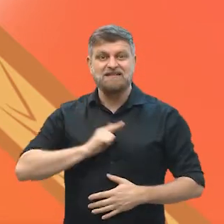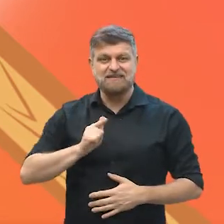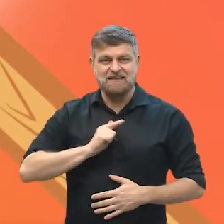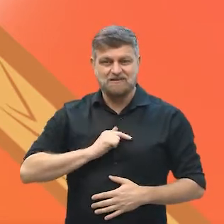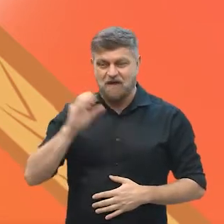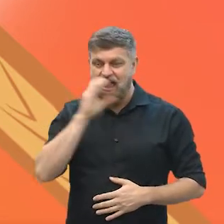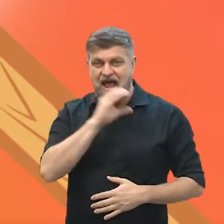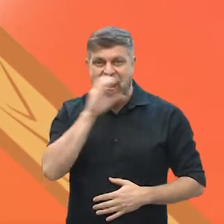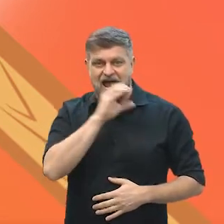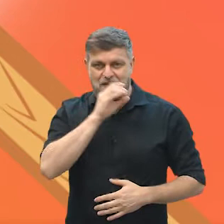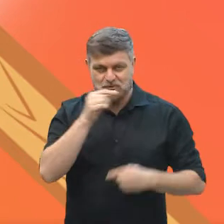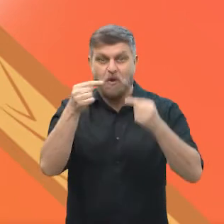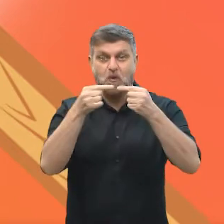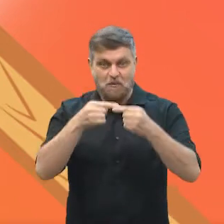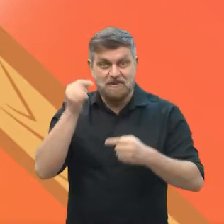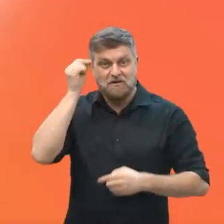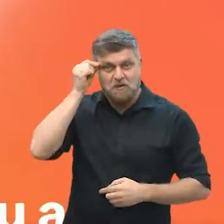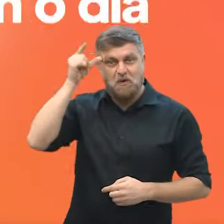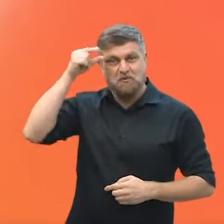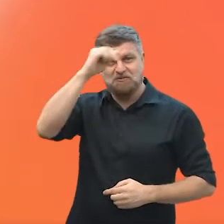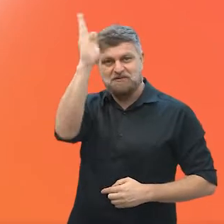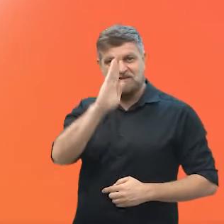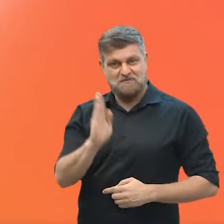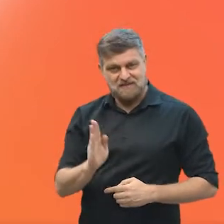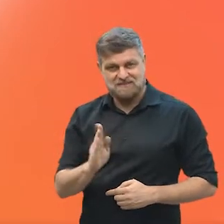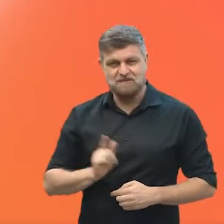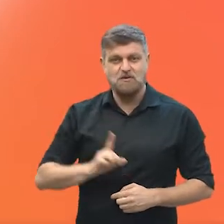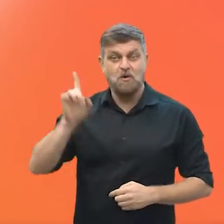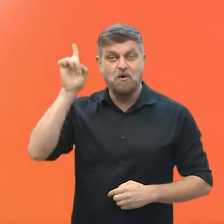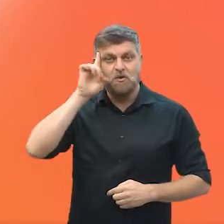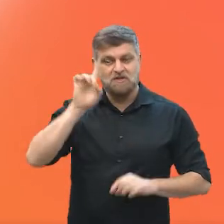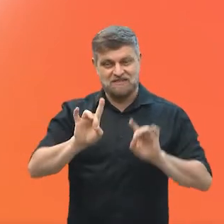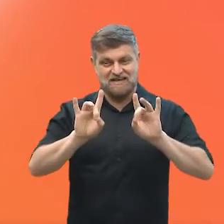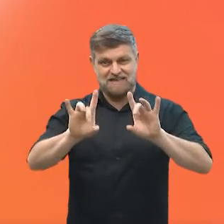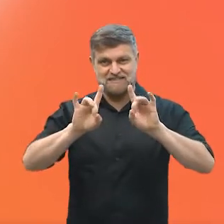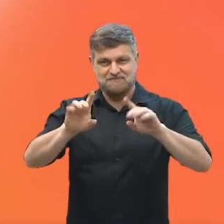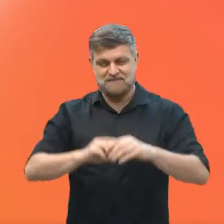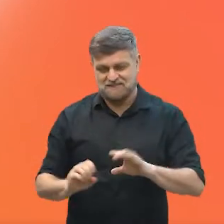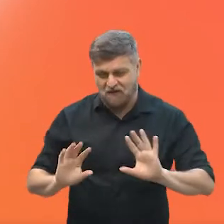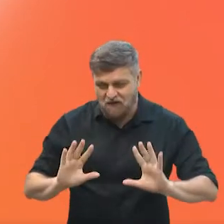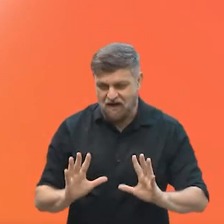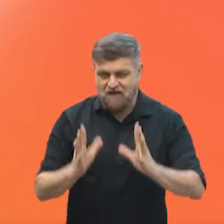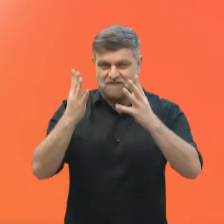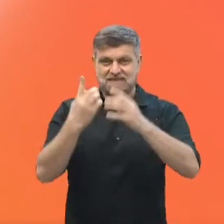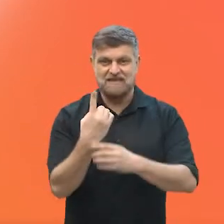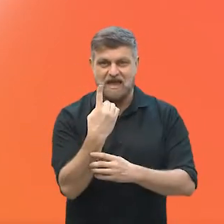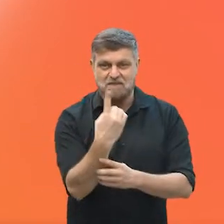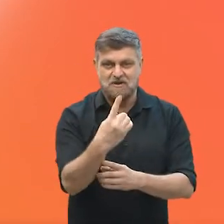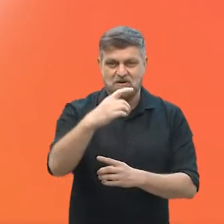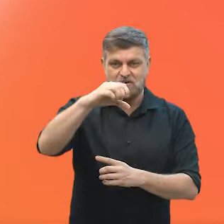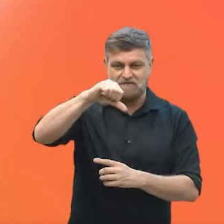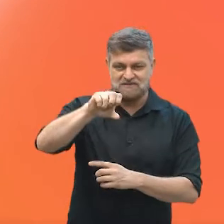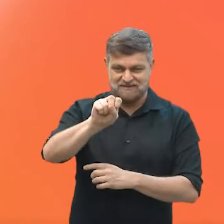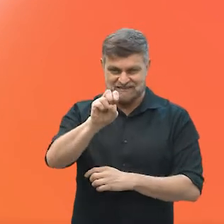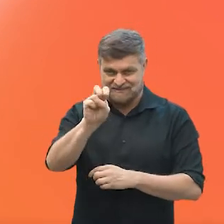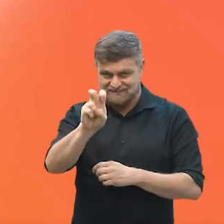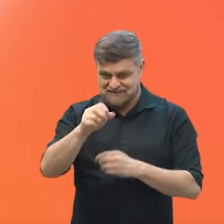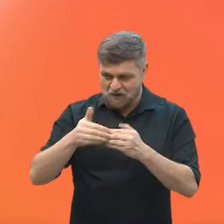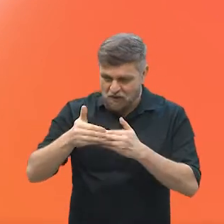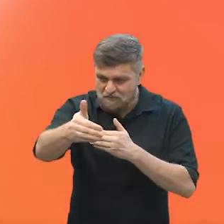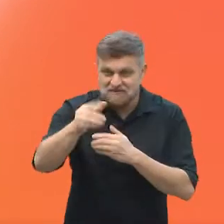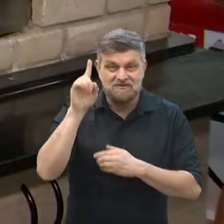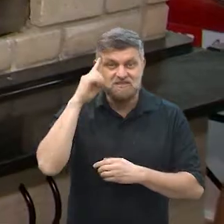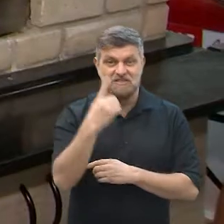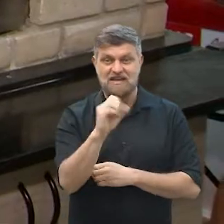logo um elemento cultural brasileiro. O Dia da Pizza começou a ser comemorado em 1985, no dia 10